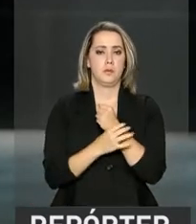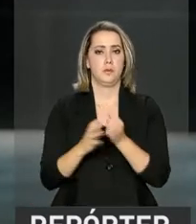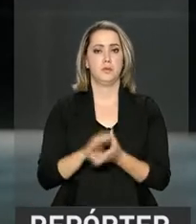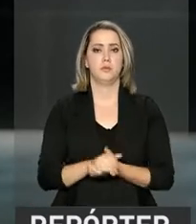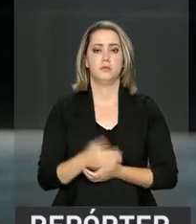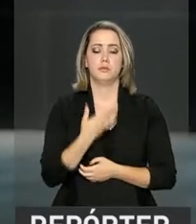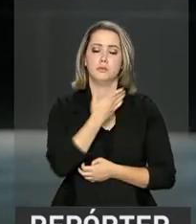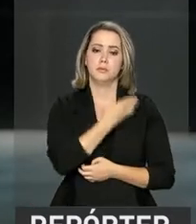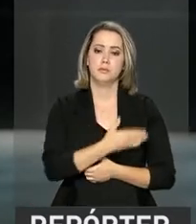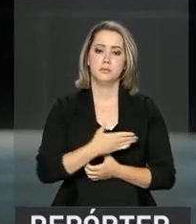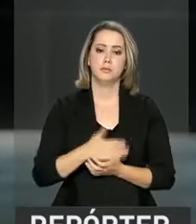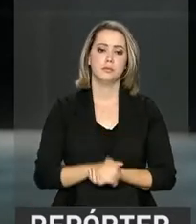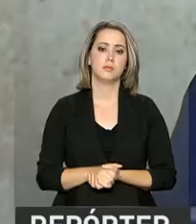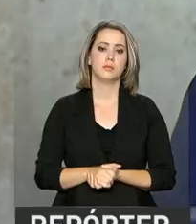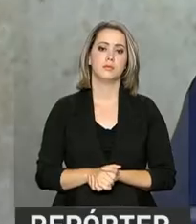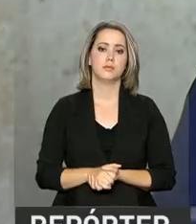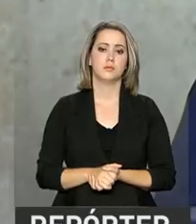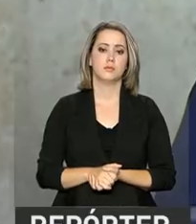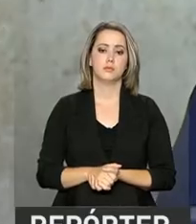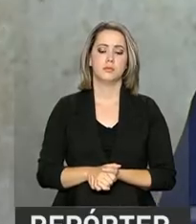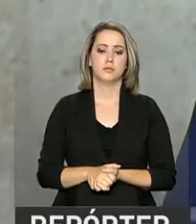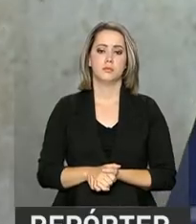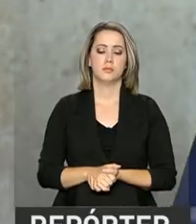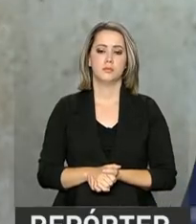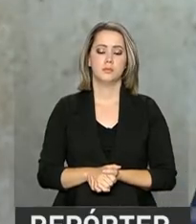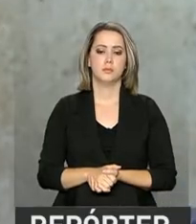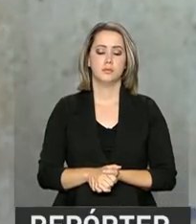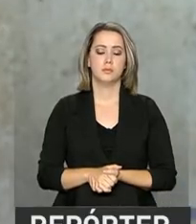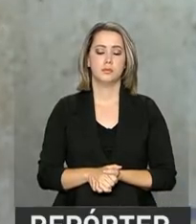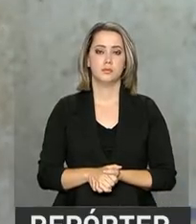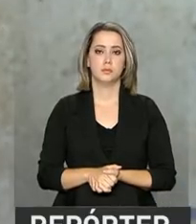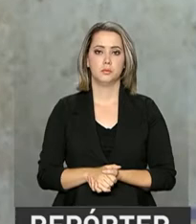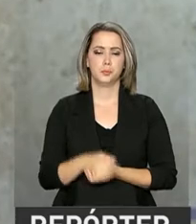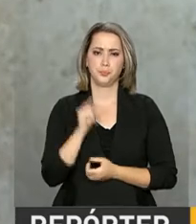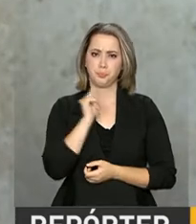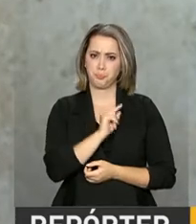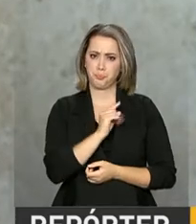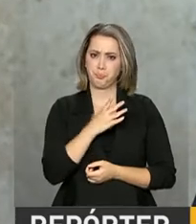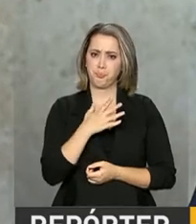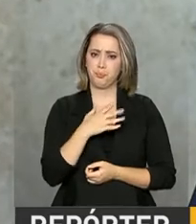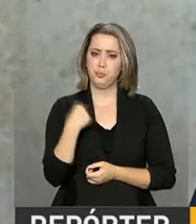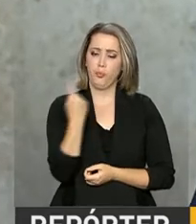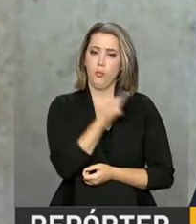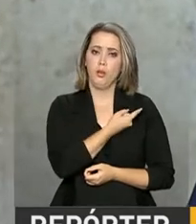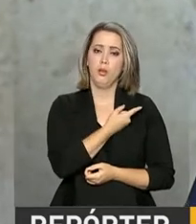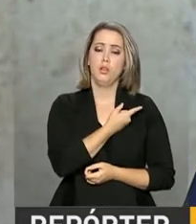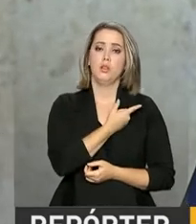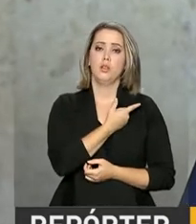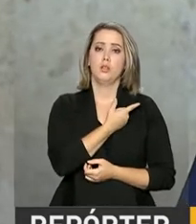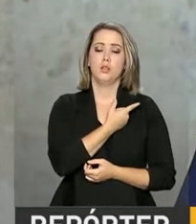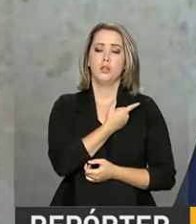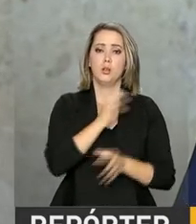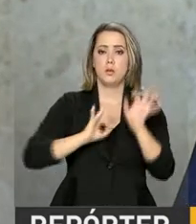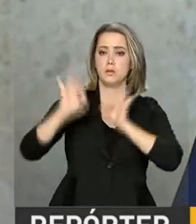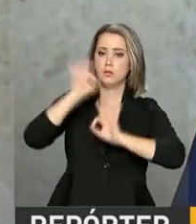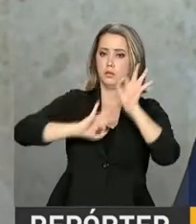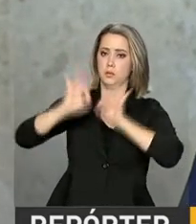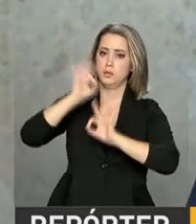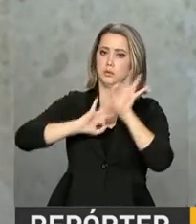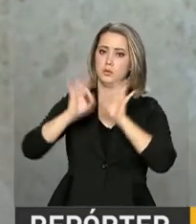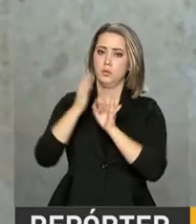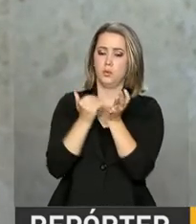Sérgio Etigoin. Nós levamos um plano que alcança desde o já